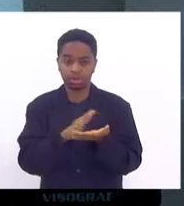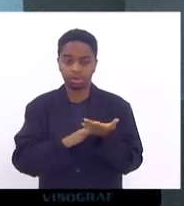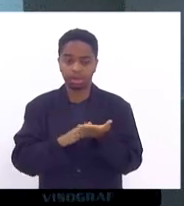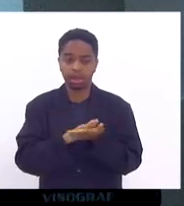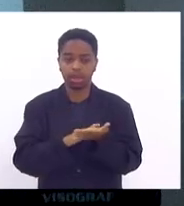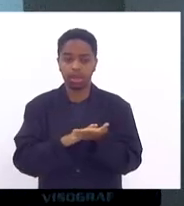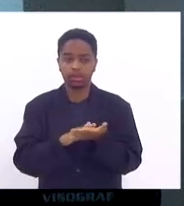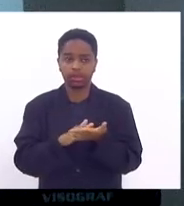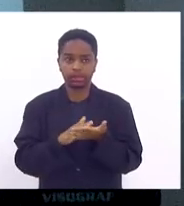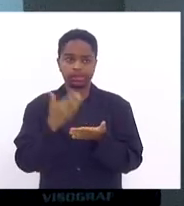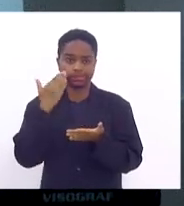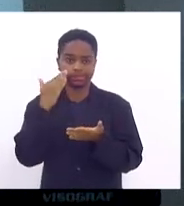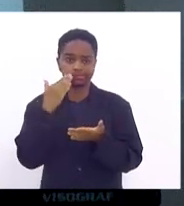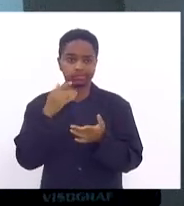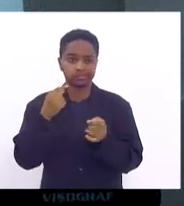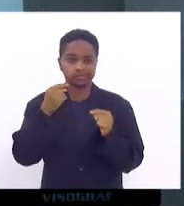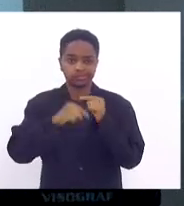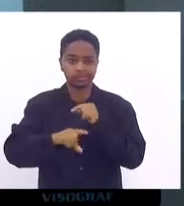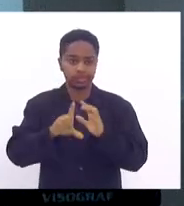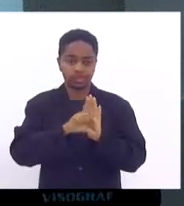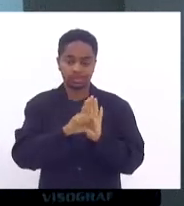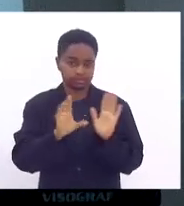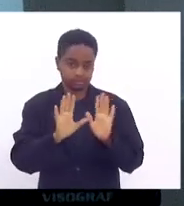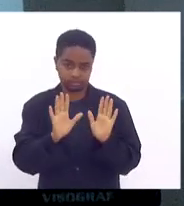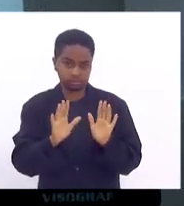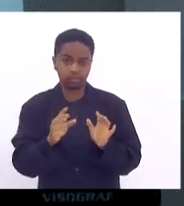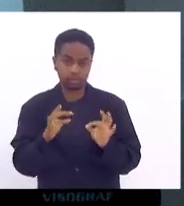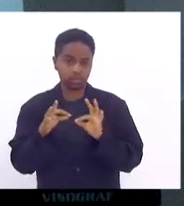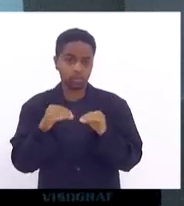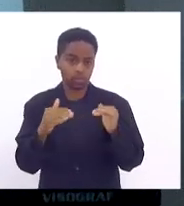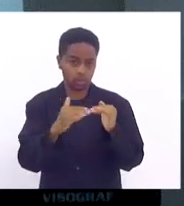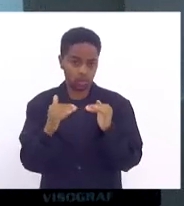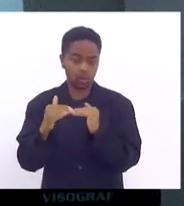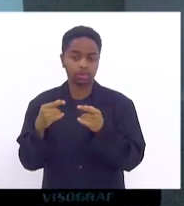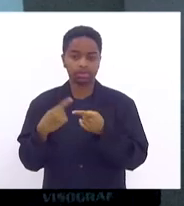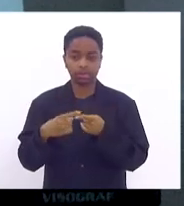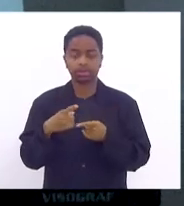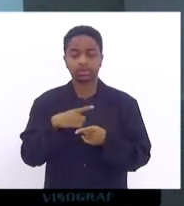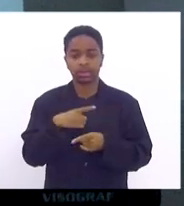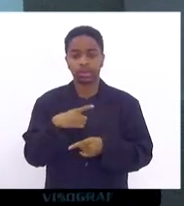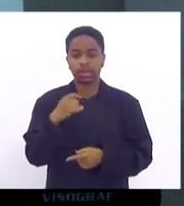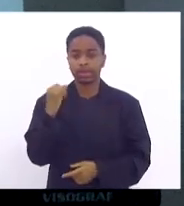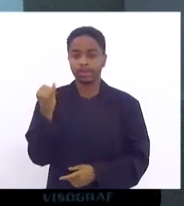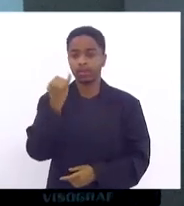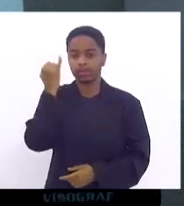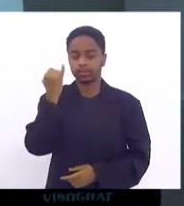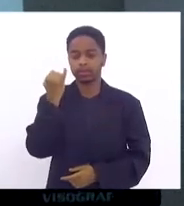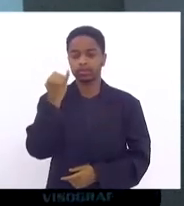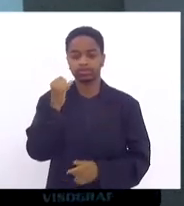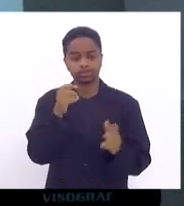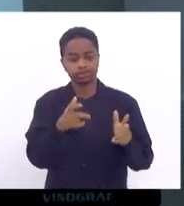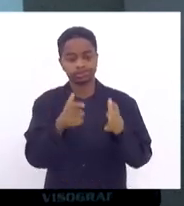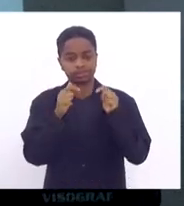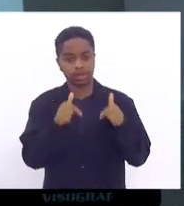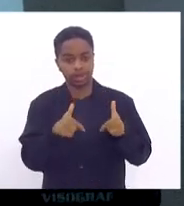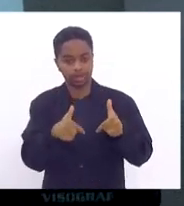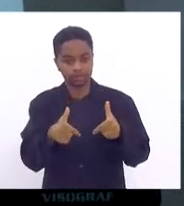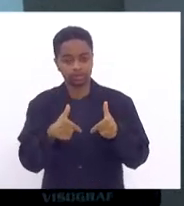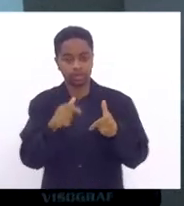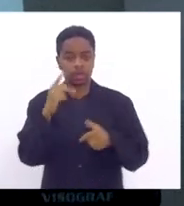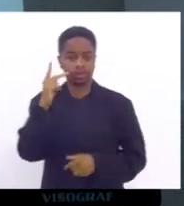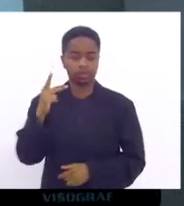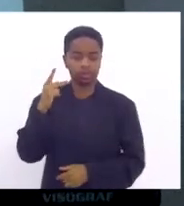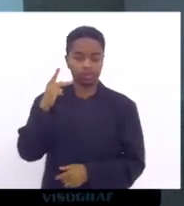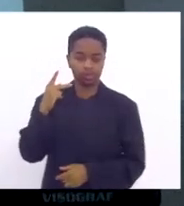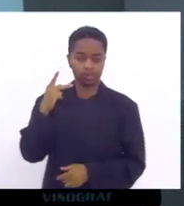entendeu que essa atuação é ilegítima pelo contrário né houve um caso importante de reconhecimento dessa atuação da procuradoria do